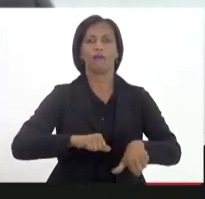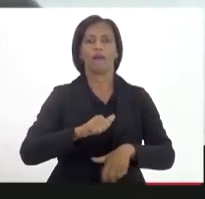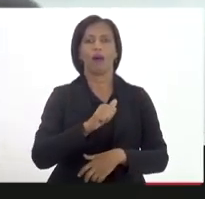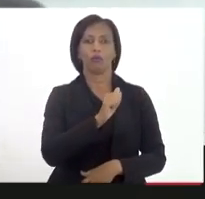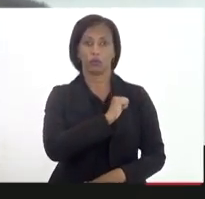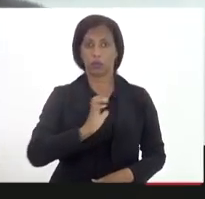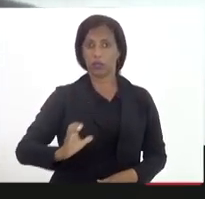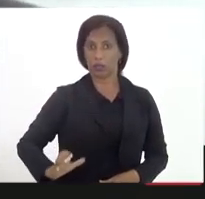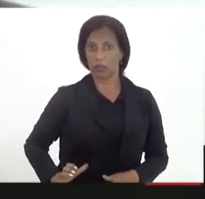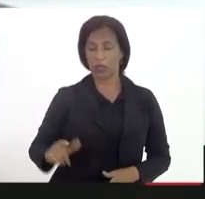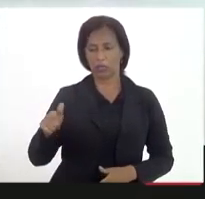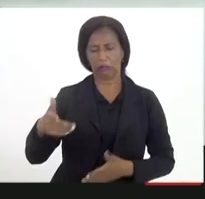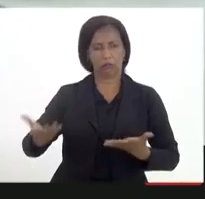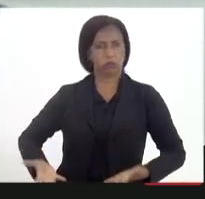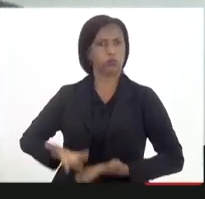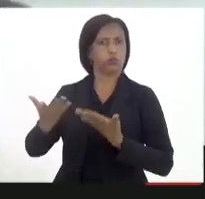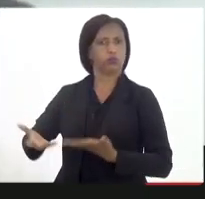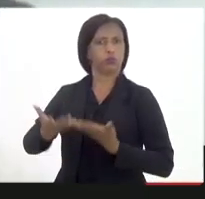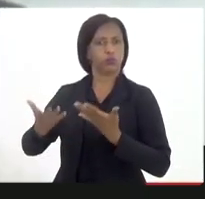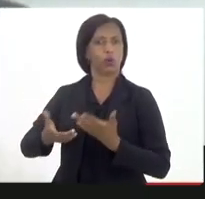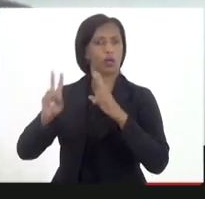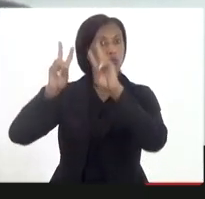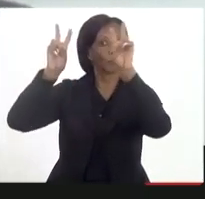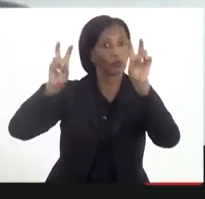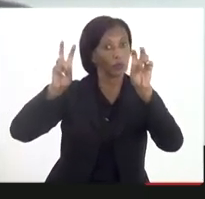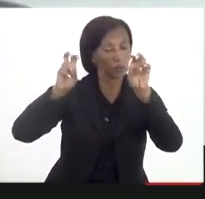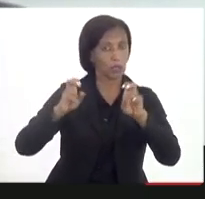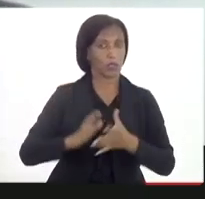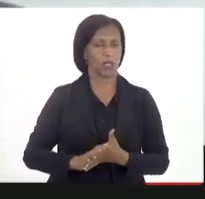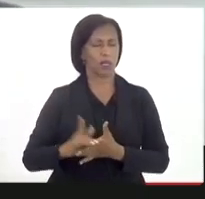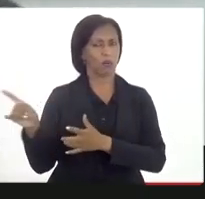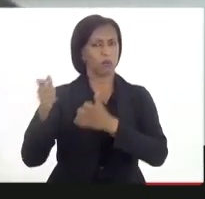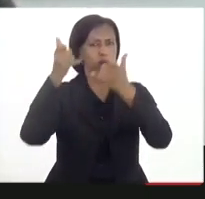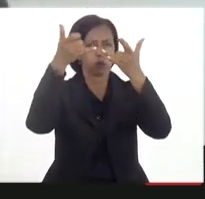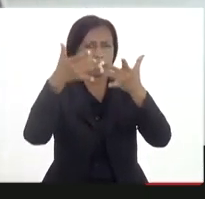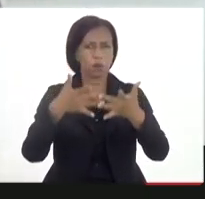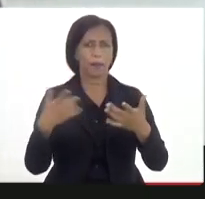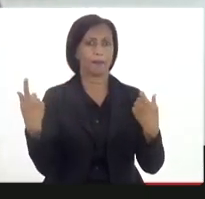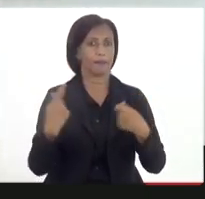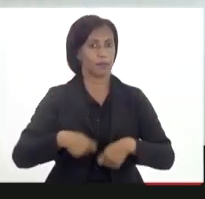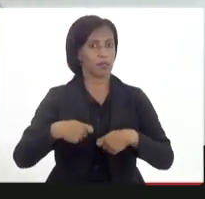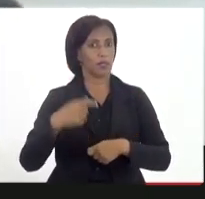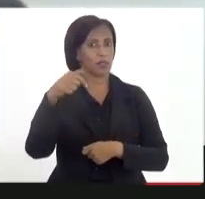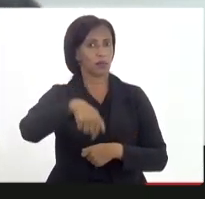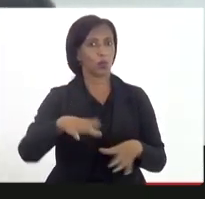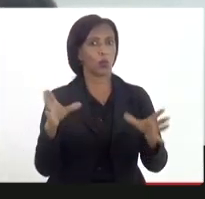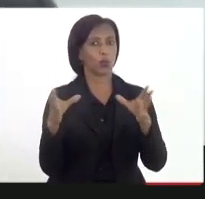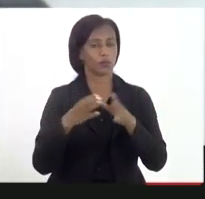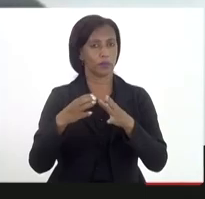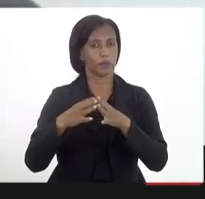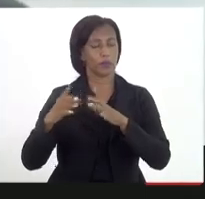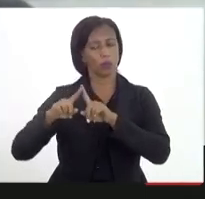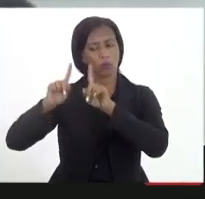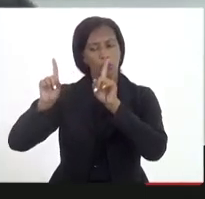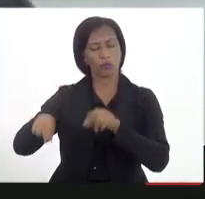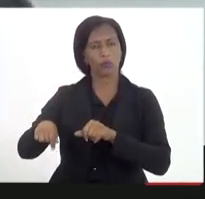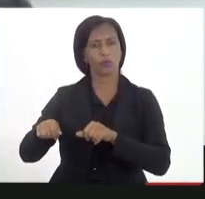André Ceciliano que foi 12 Astros no estudo desse tema e definiu que o seria feito no âmbito da comissão de tá